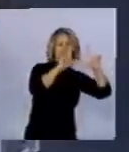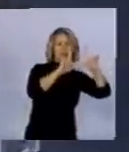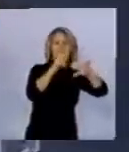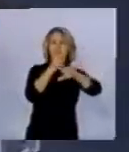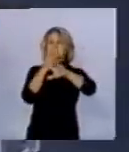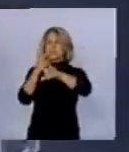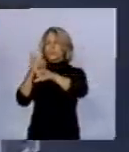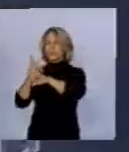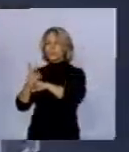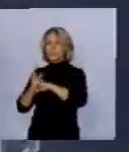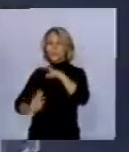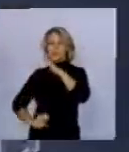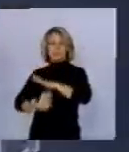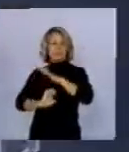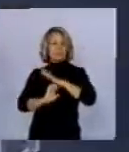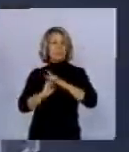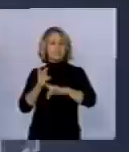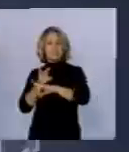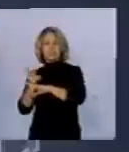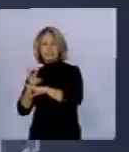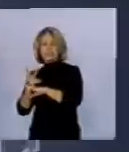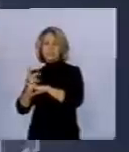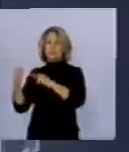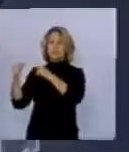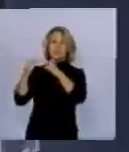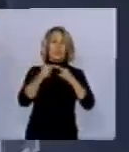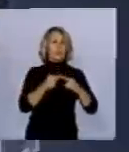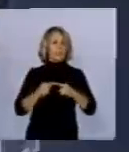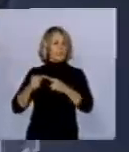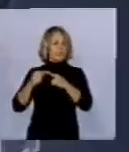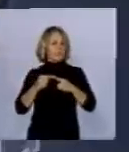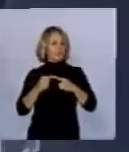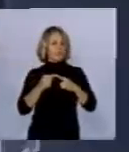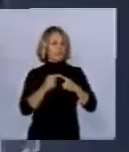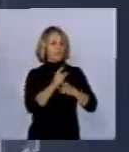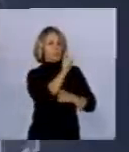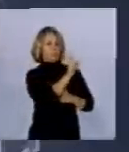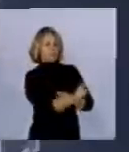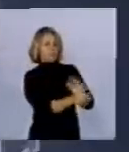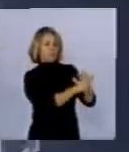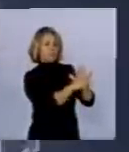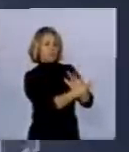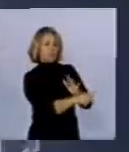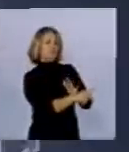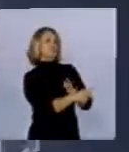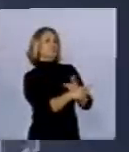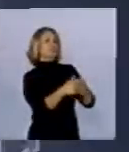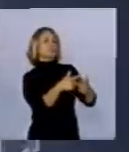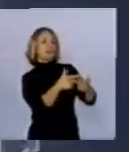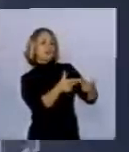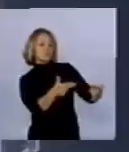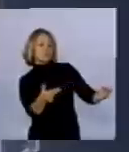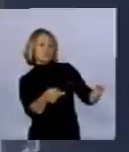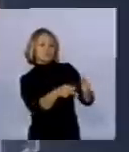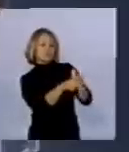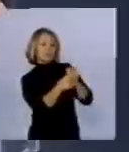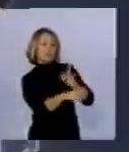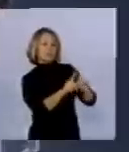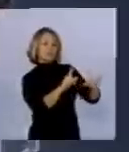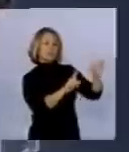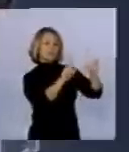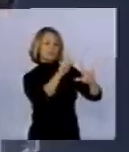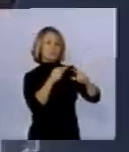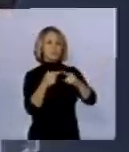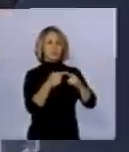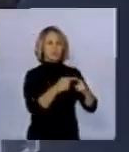mercado os produtores que se adequam ao seu perfil de grade os produtos que se adecam o seu perfil de grade e como